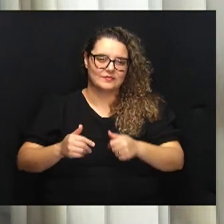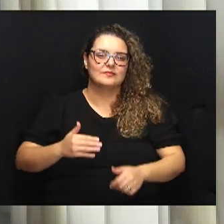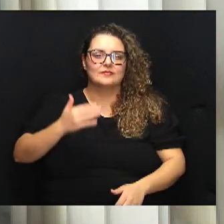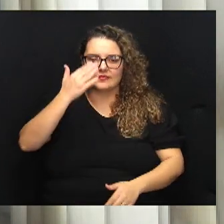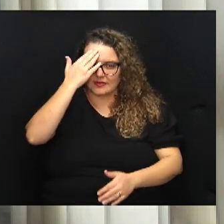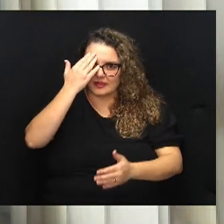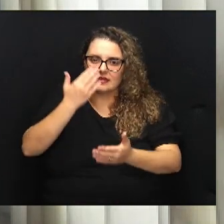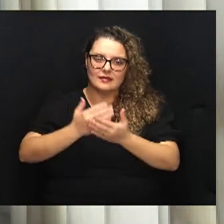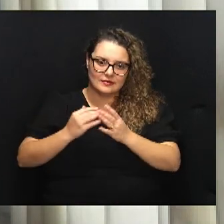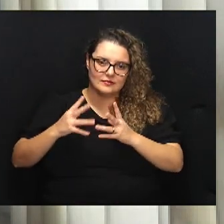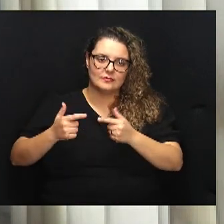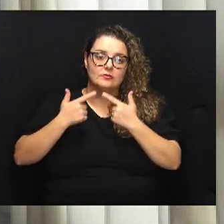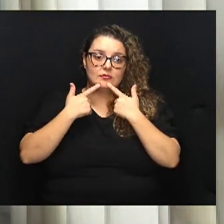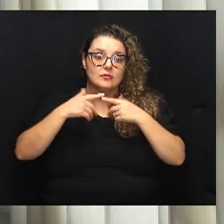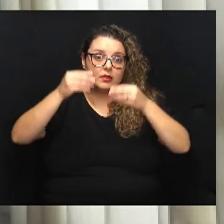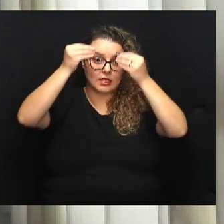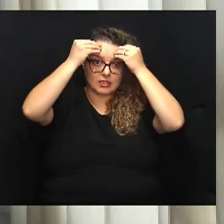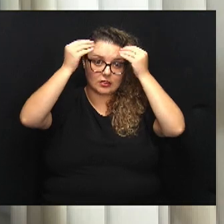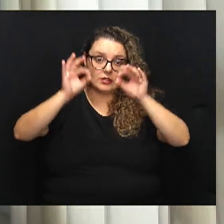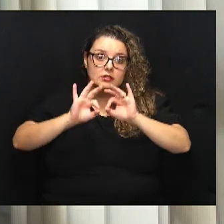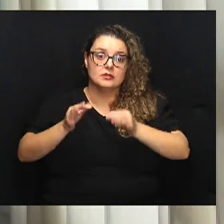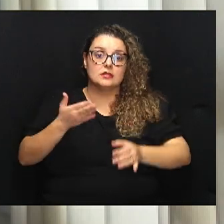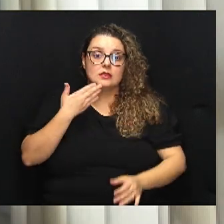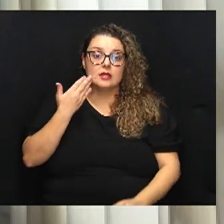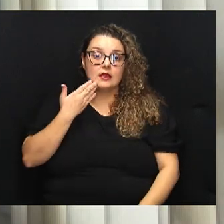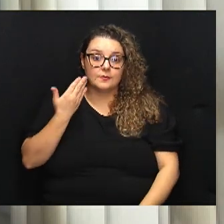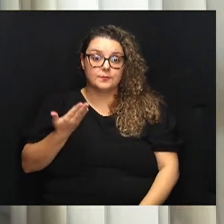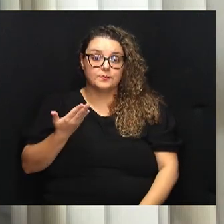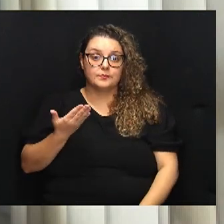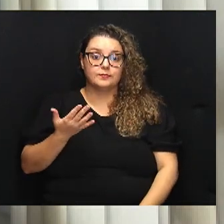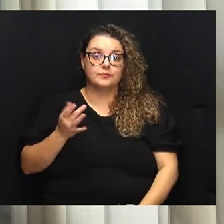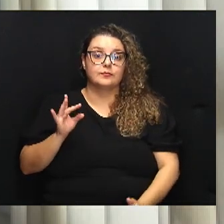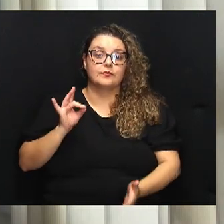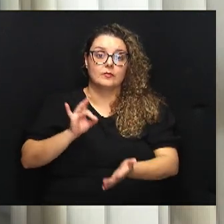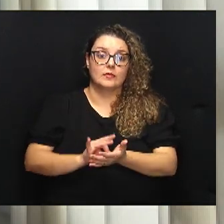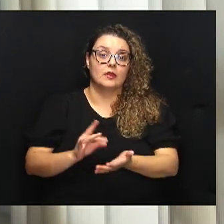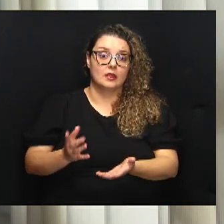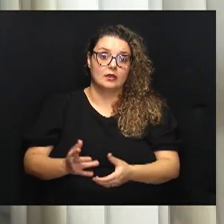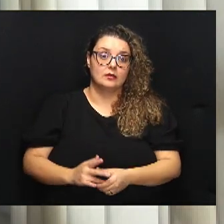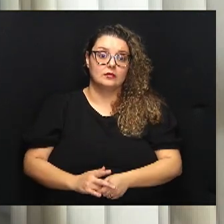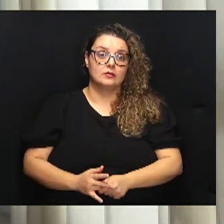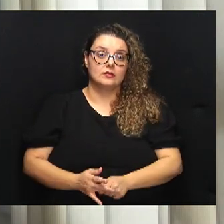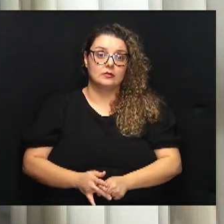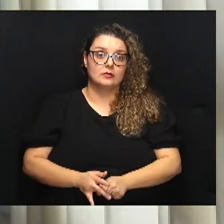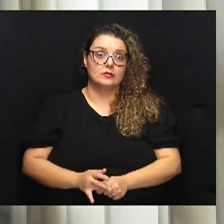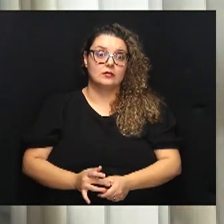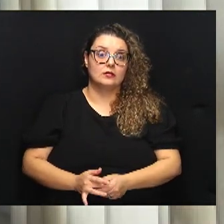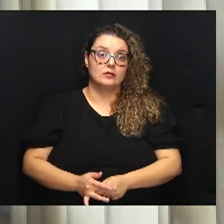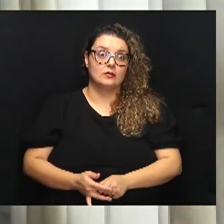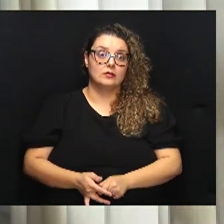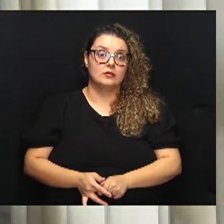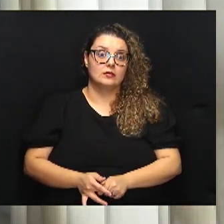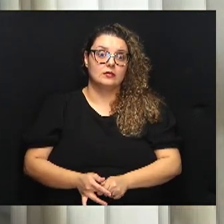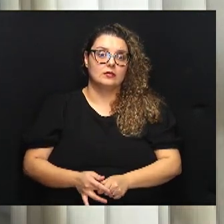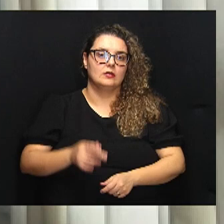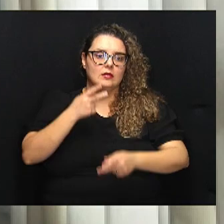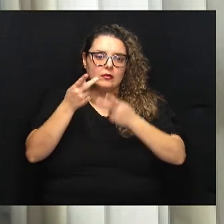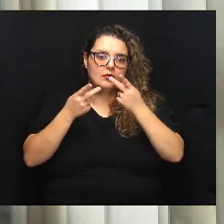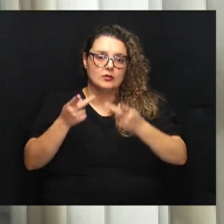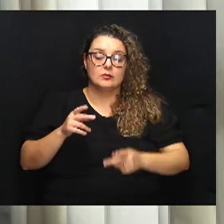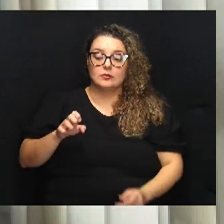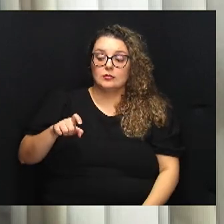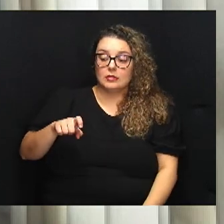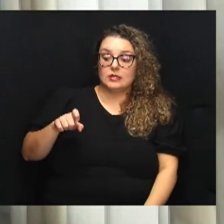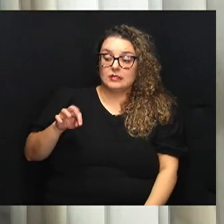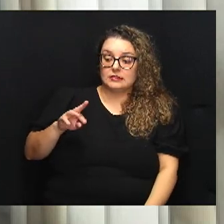para todo mundo. Uma linguagem simples, fácil, que realmente é uma forma de falar sobre o extraordinário,